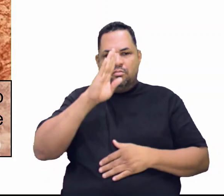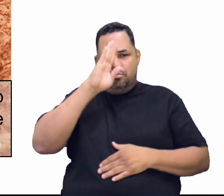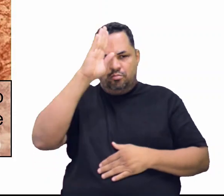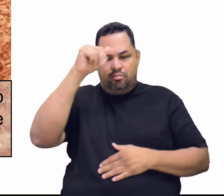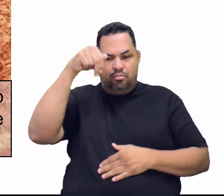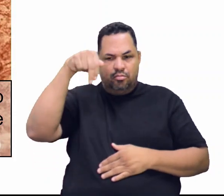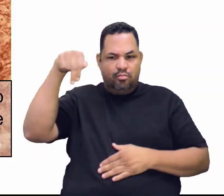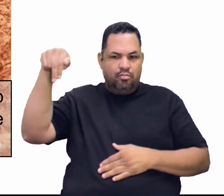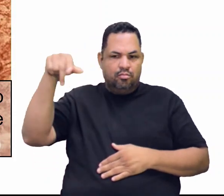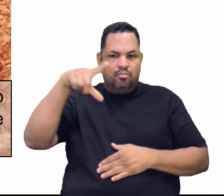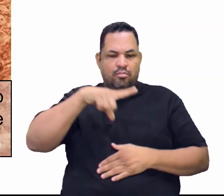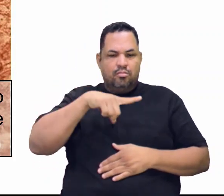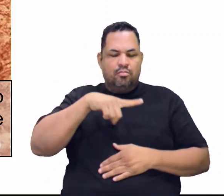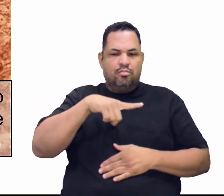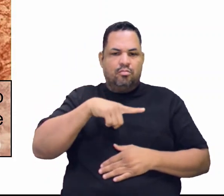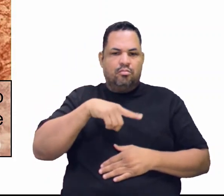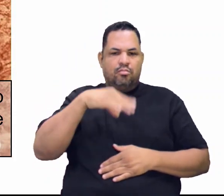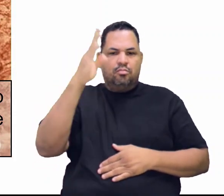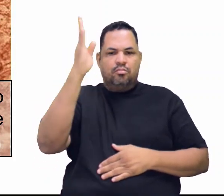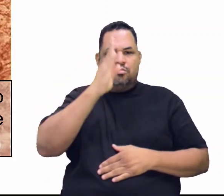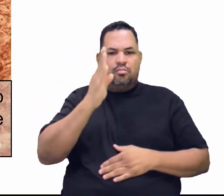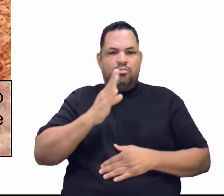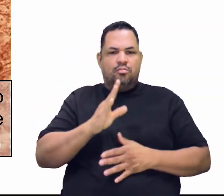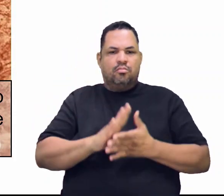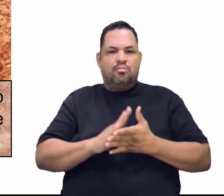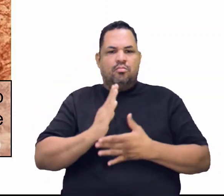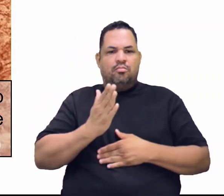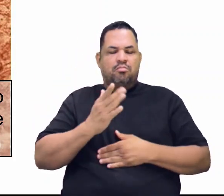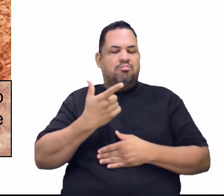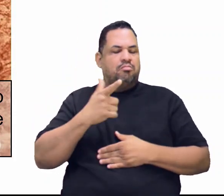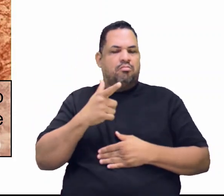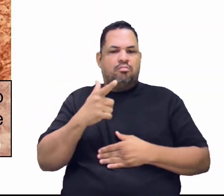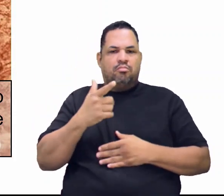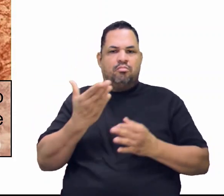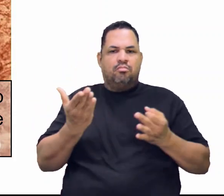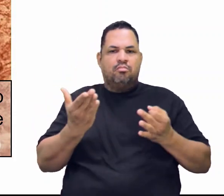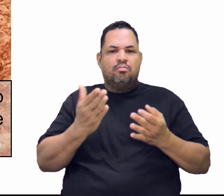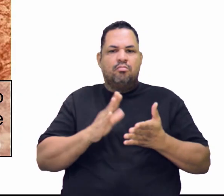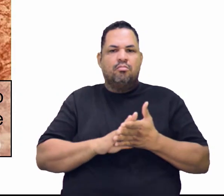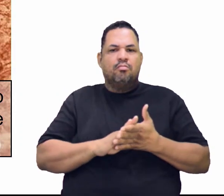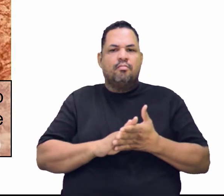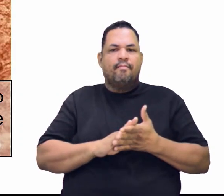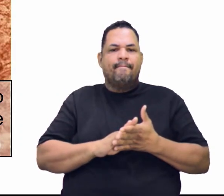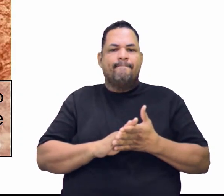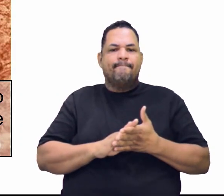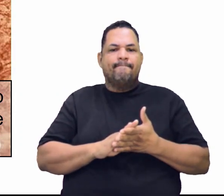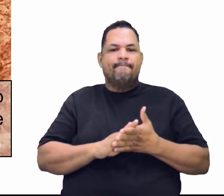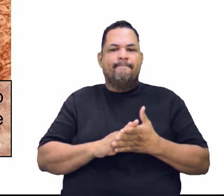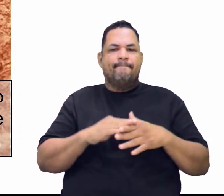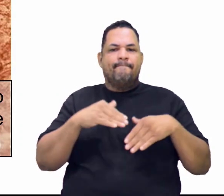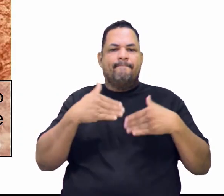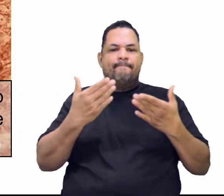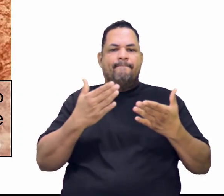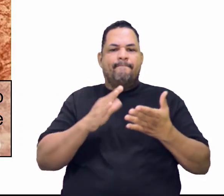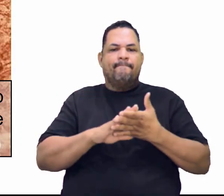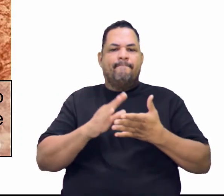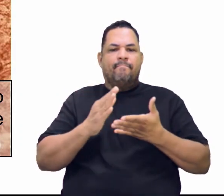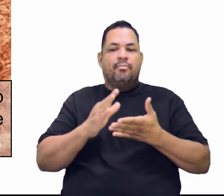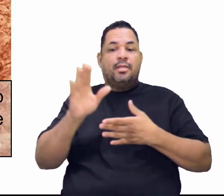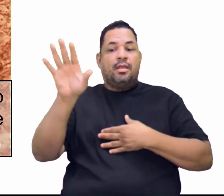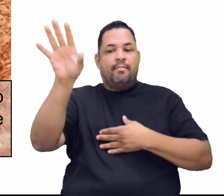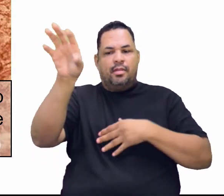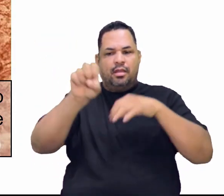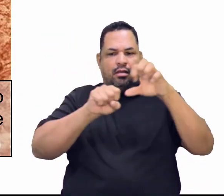Nordeste. Mas teve um momento que o Brasil já não andava mais essa mão de obra. O único jeito, então, foi trazer de